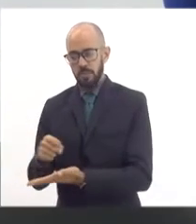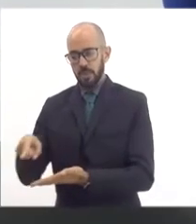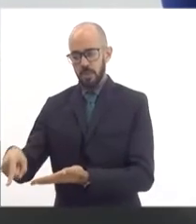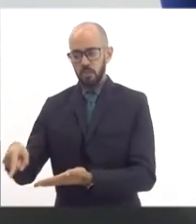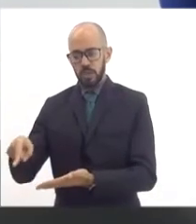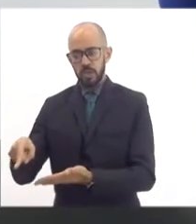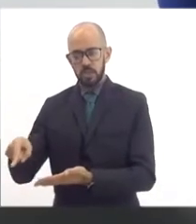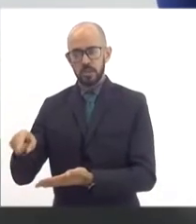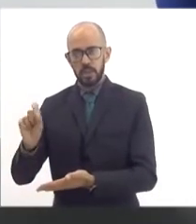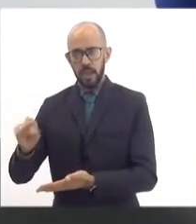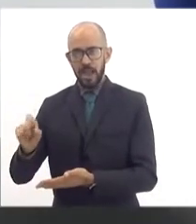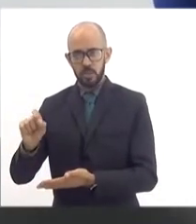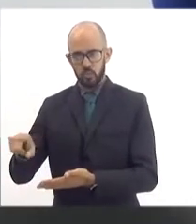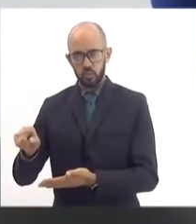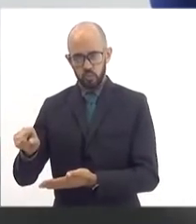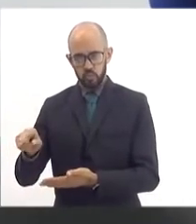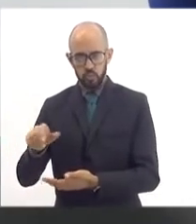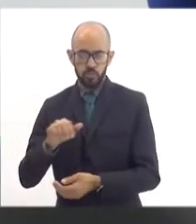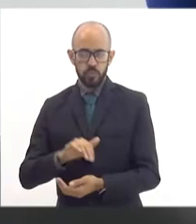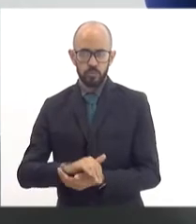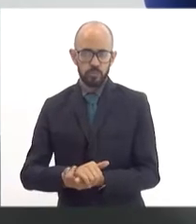Nelson? Eu teria que capitalizar